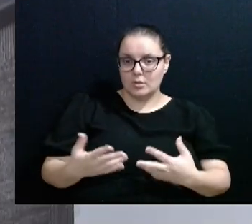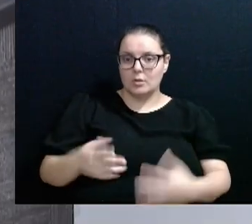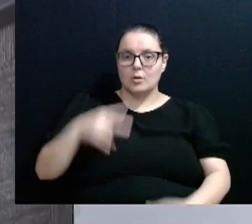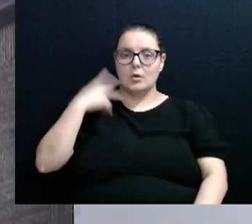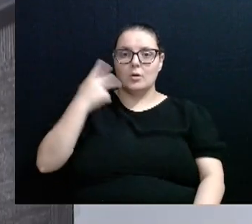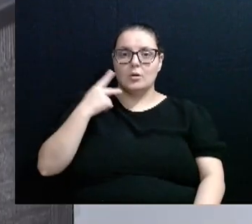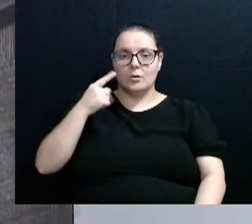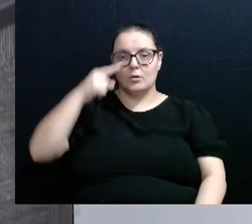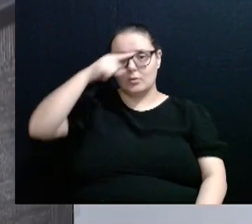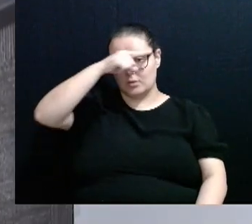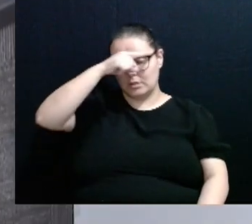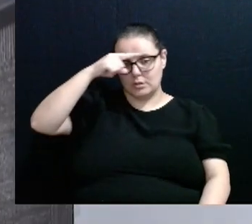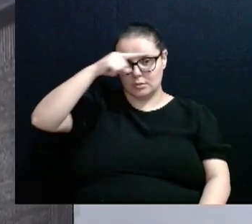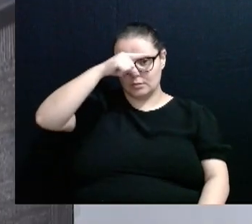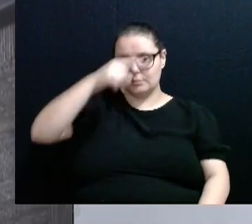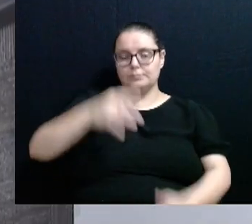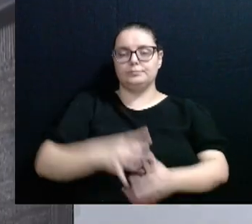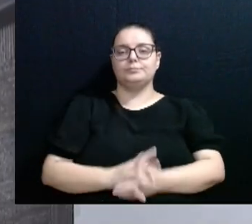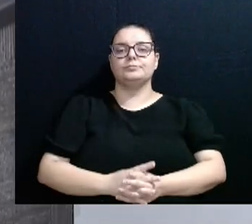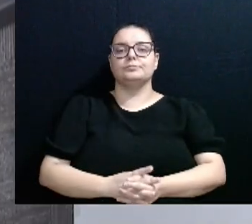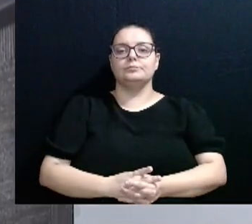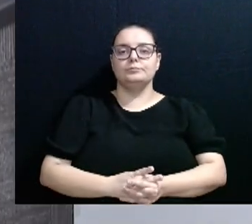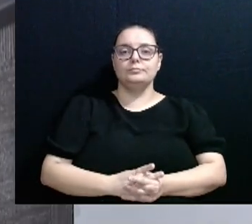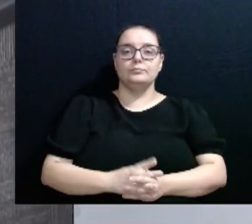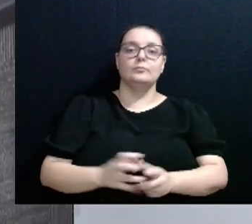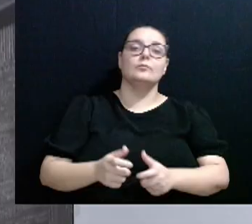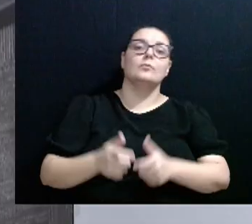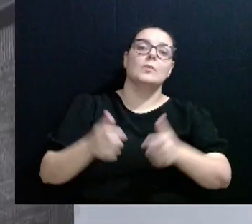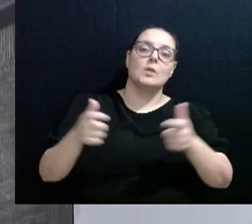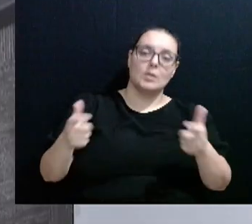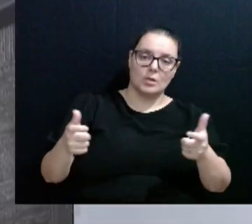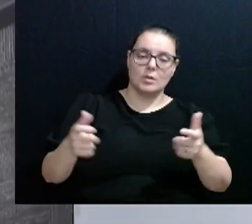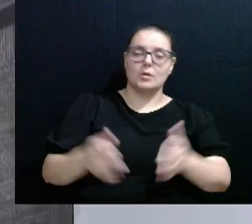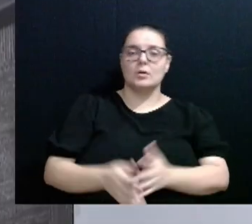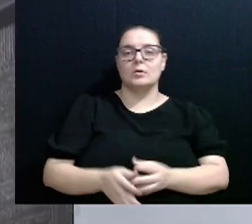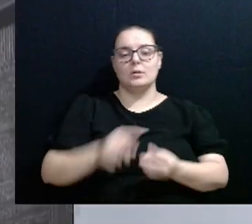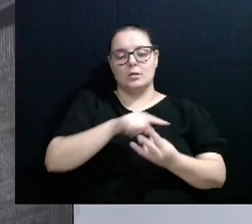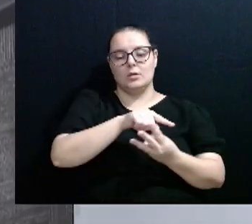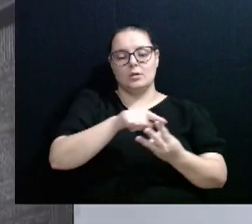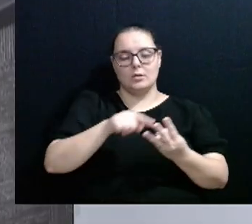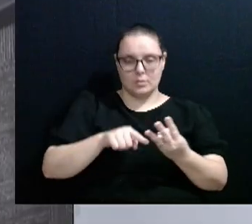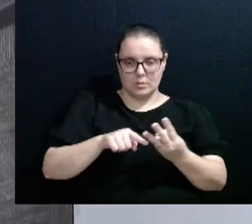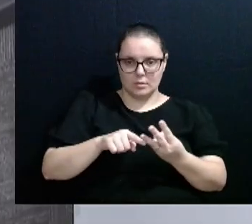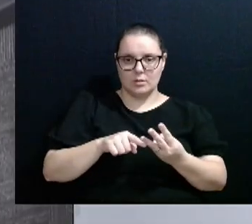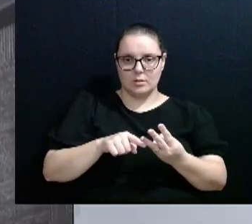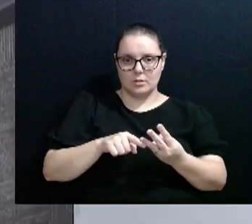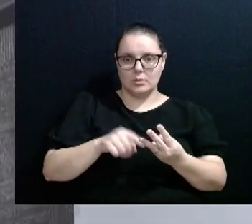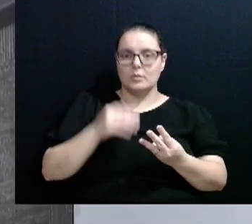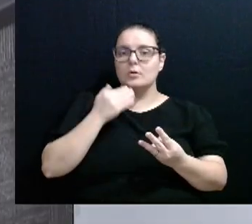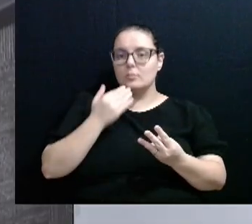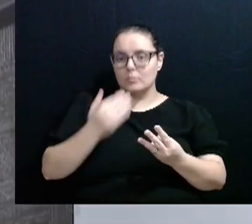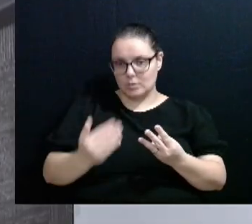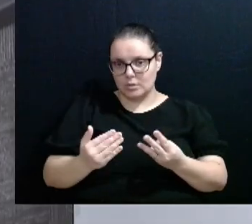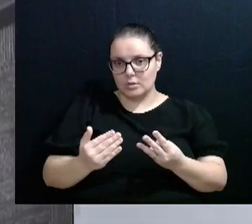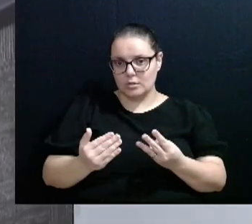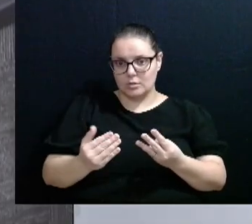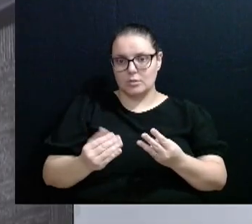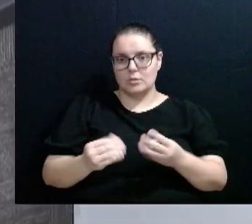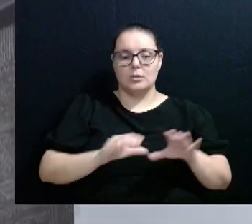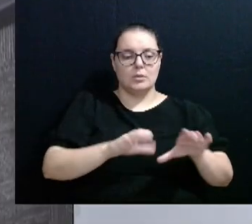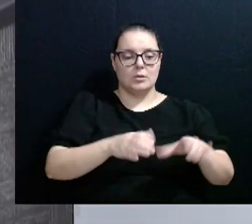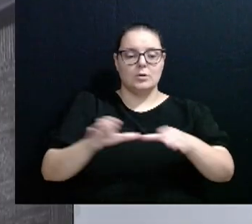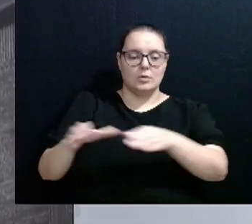Otto Alejandro. Por maioria, esses três pedidos de comissões